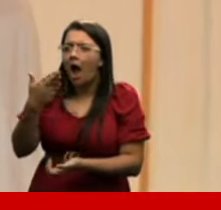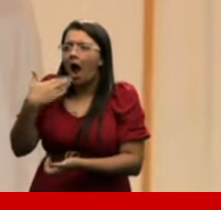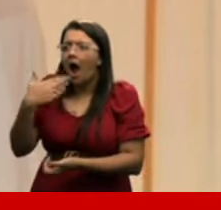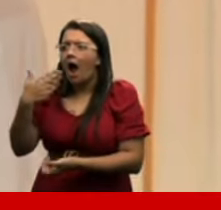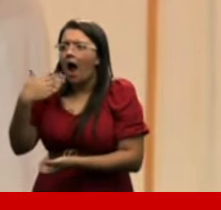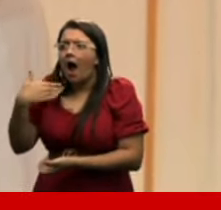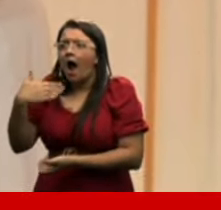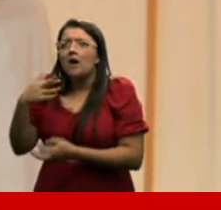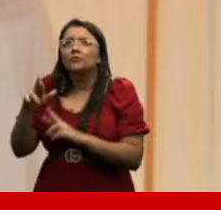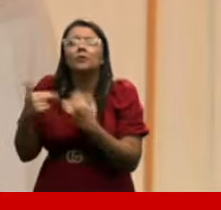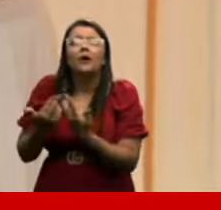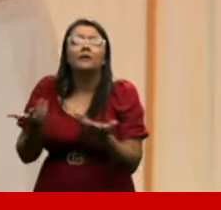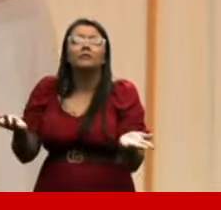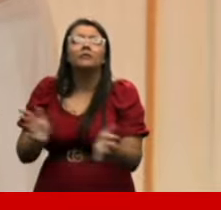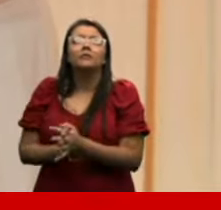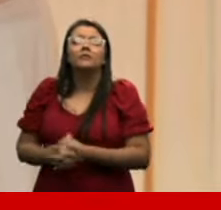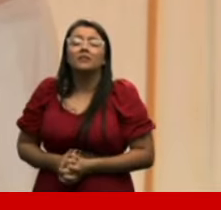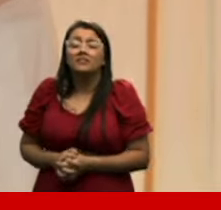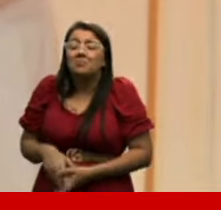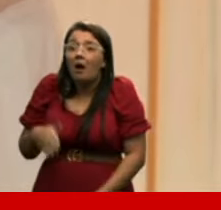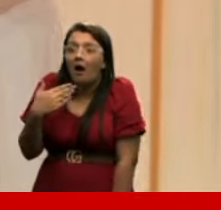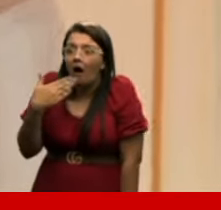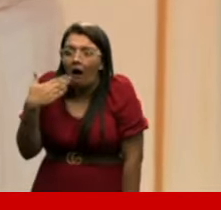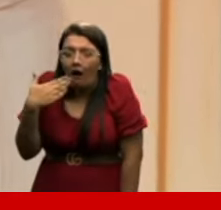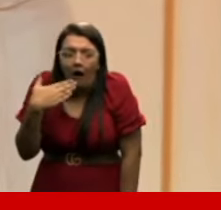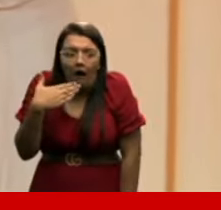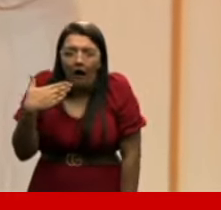Ah, tem mulher que é pimentinha,